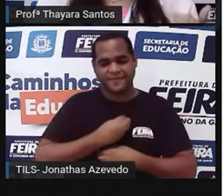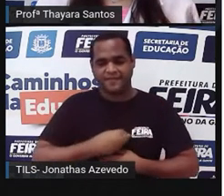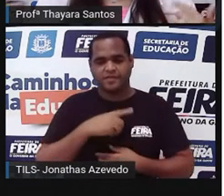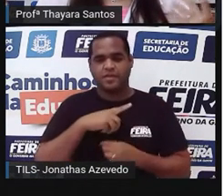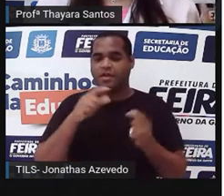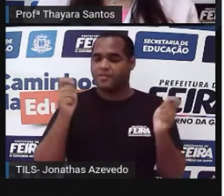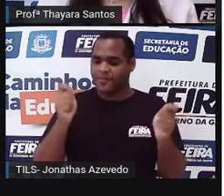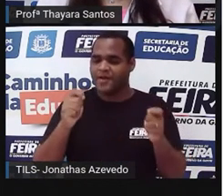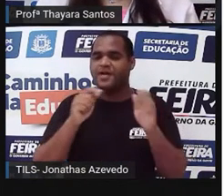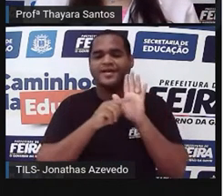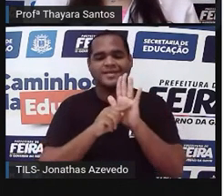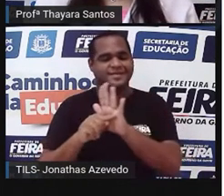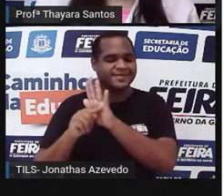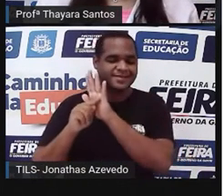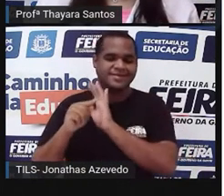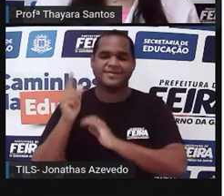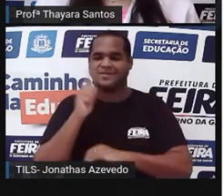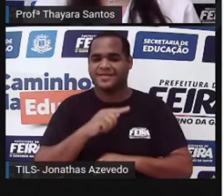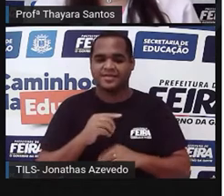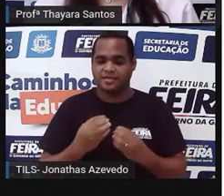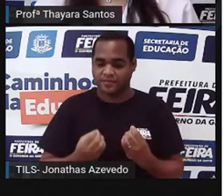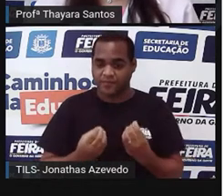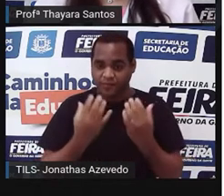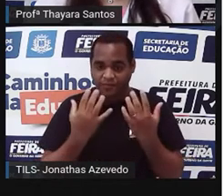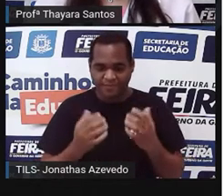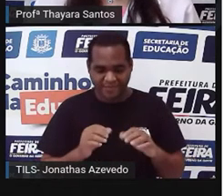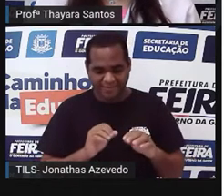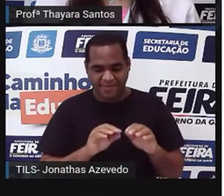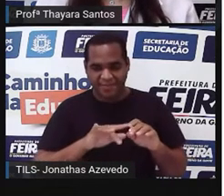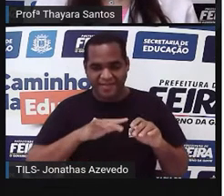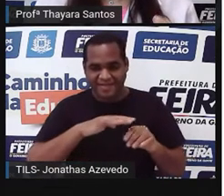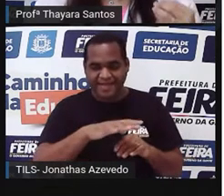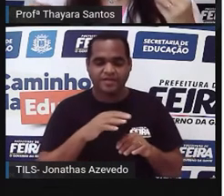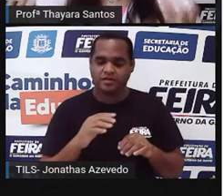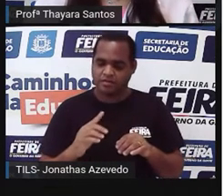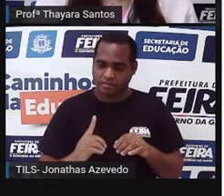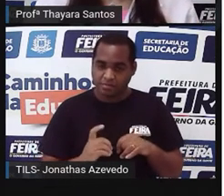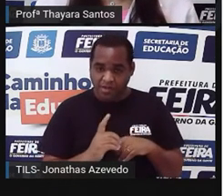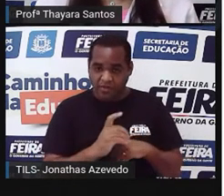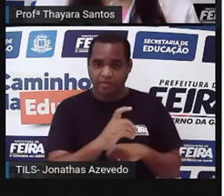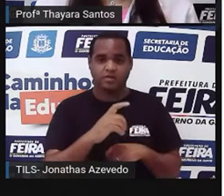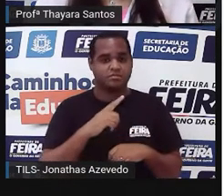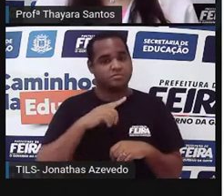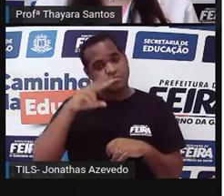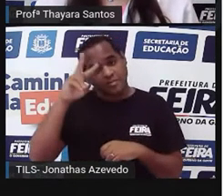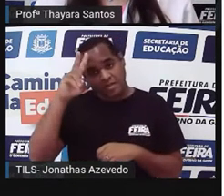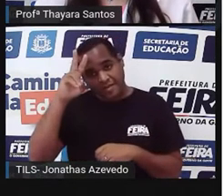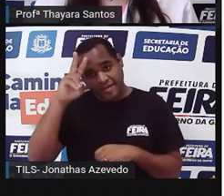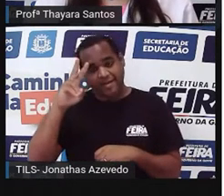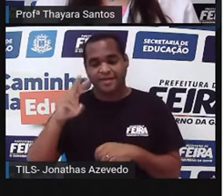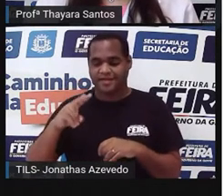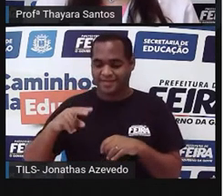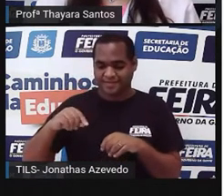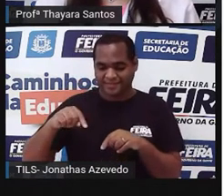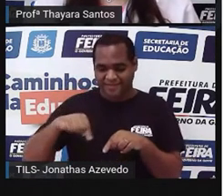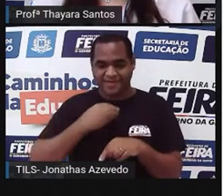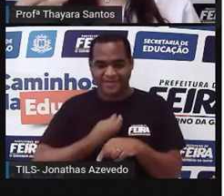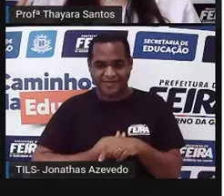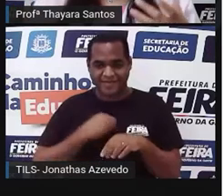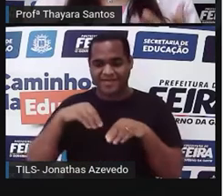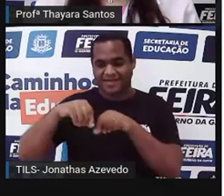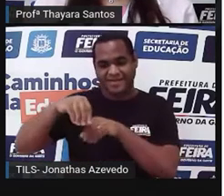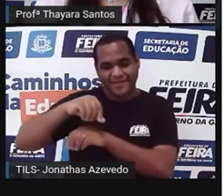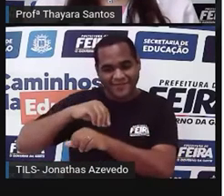quem são esses seres vivos? Os fungos, as bactérias, as minhocas, alguns insetos que moram ali no solo.